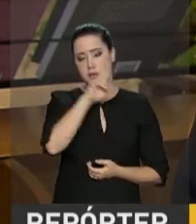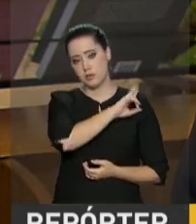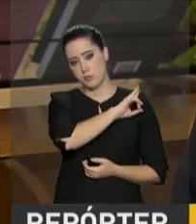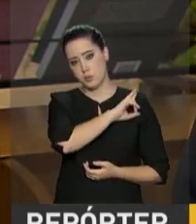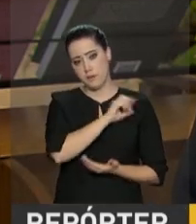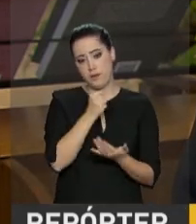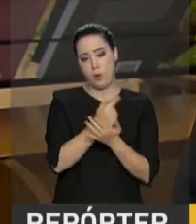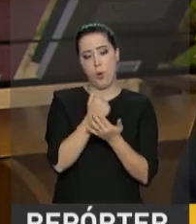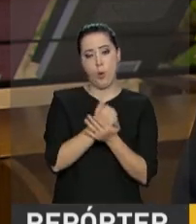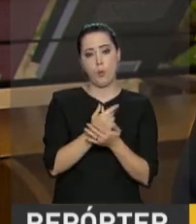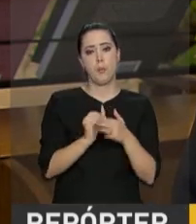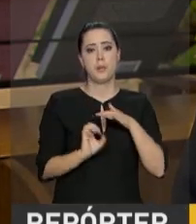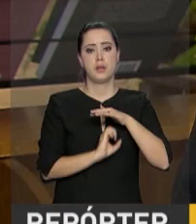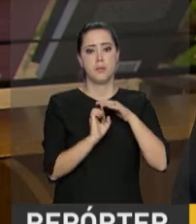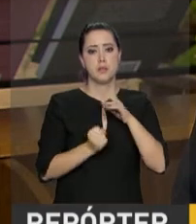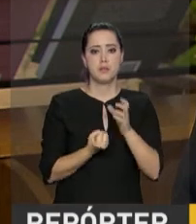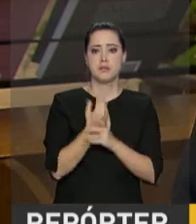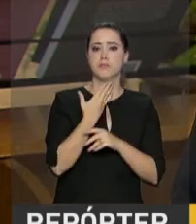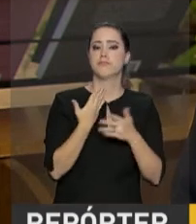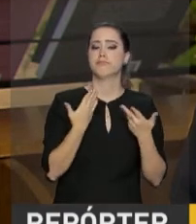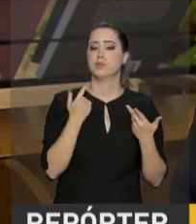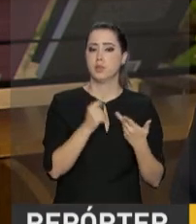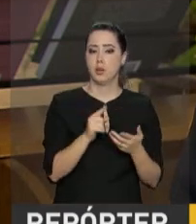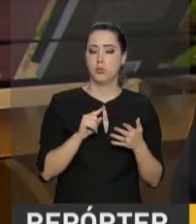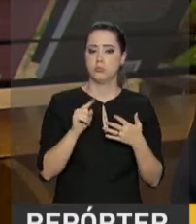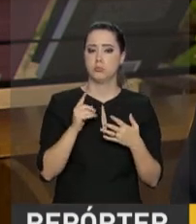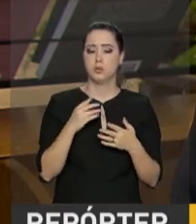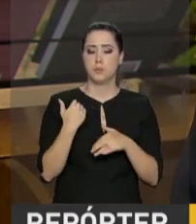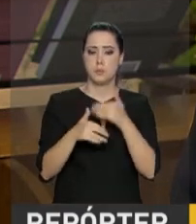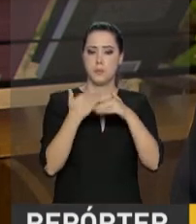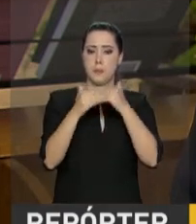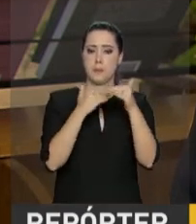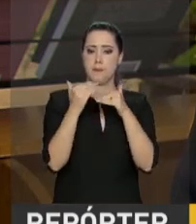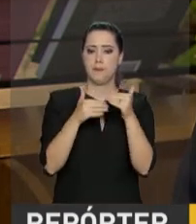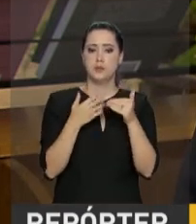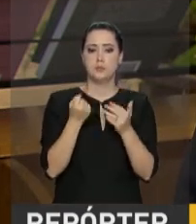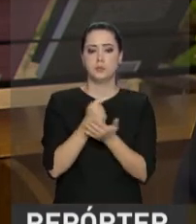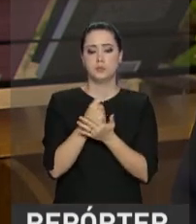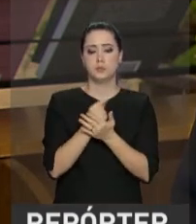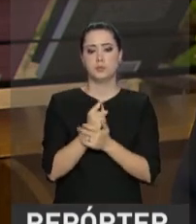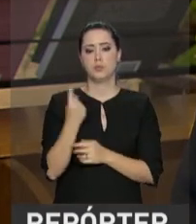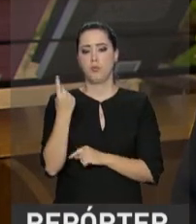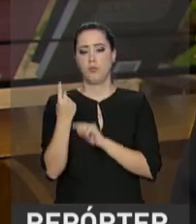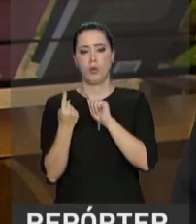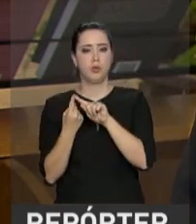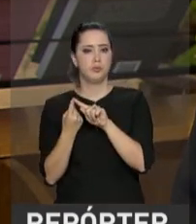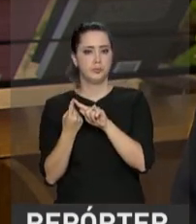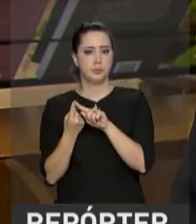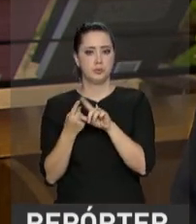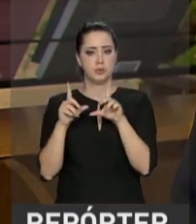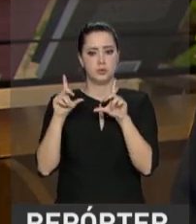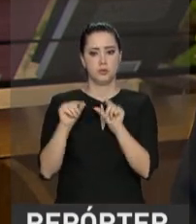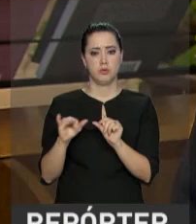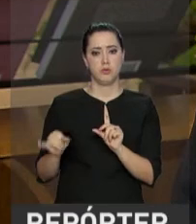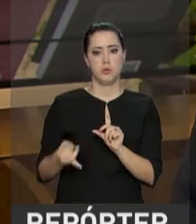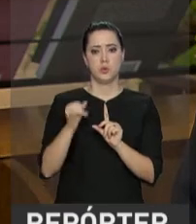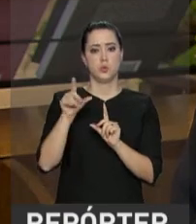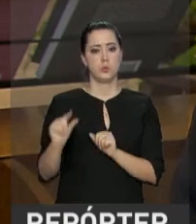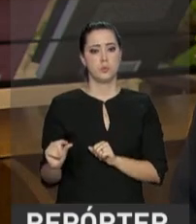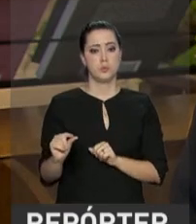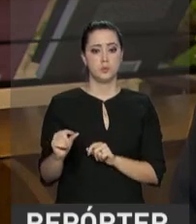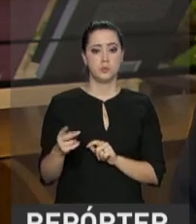retomada do do crescimento o que determina esse aumento do consumo de um lado é a redução da taxa de